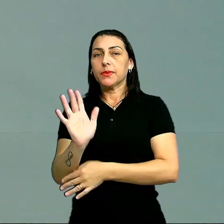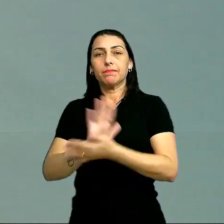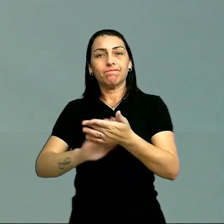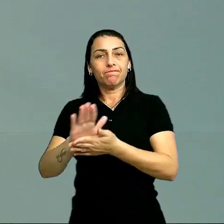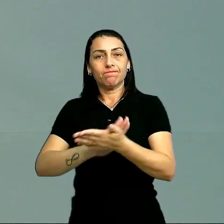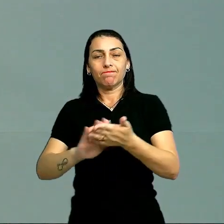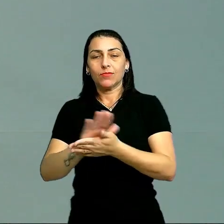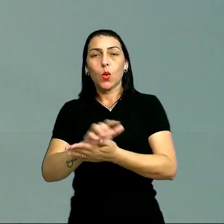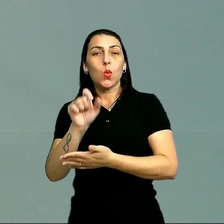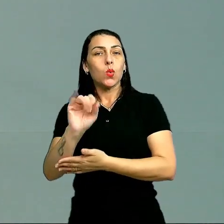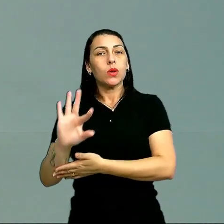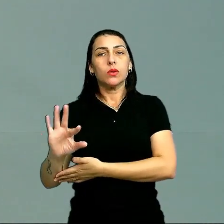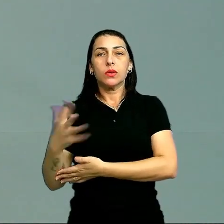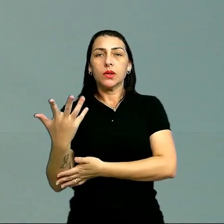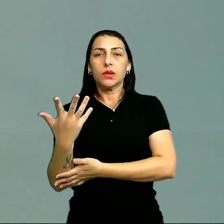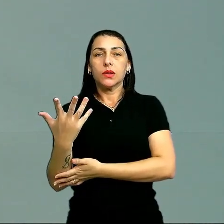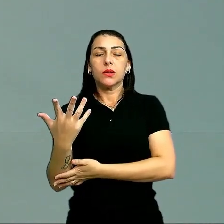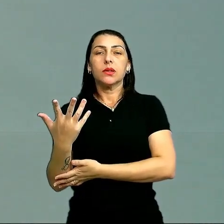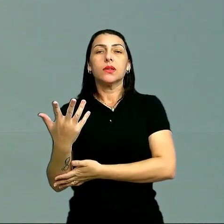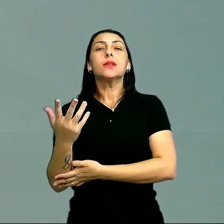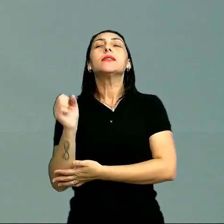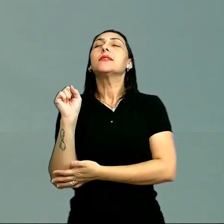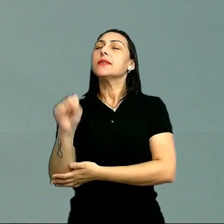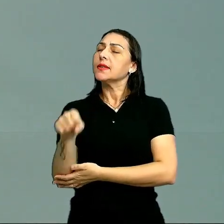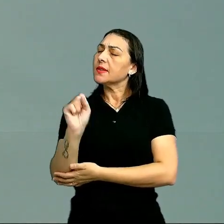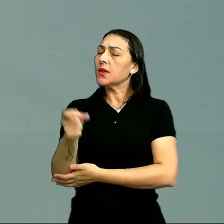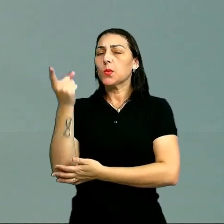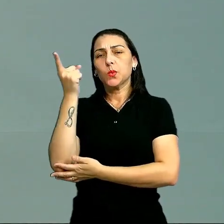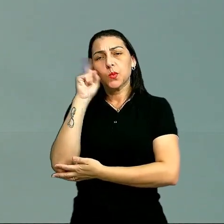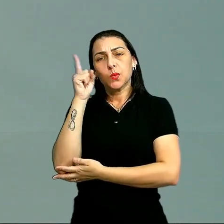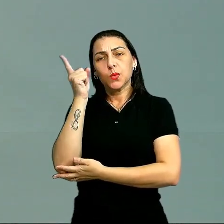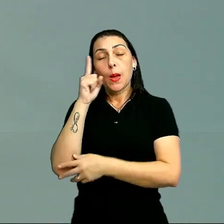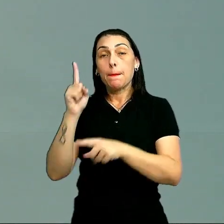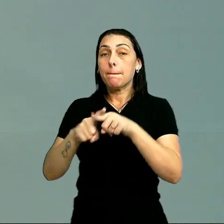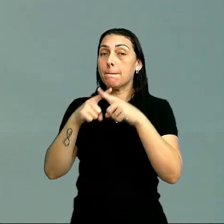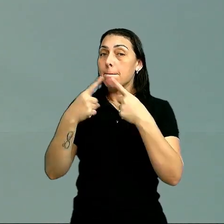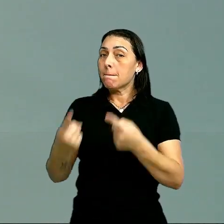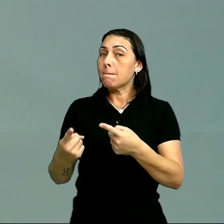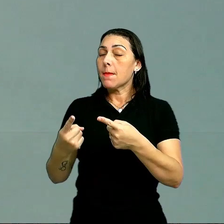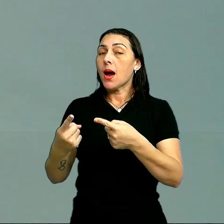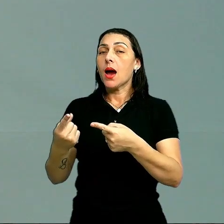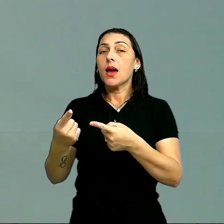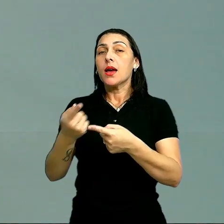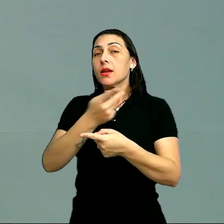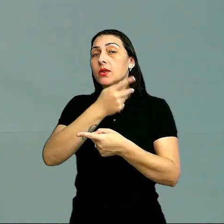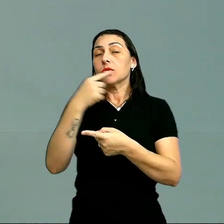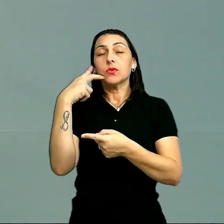sabia. Então, o que acontece? Acontece sim, diariamente, porém, nem chega